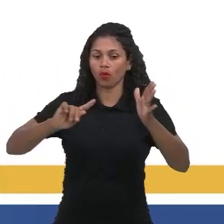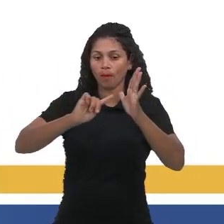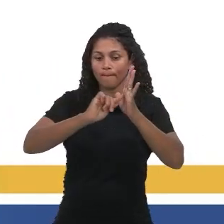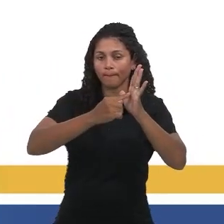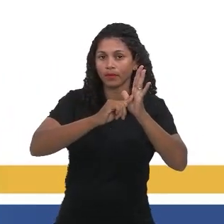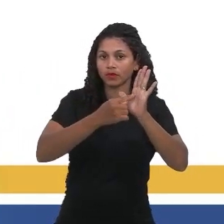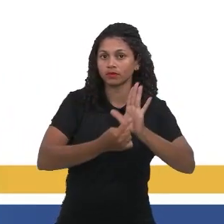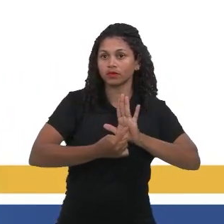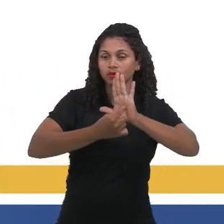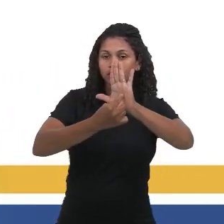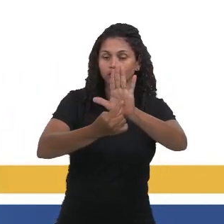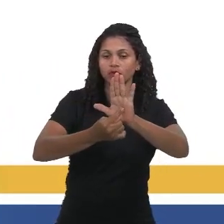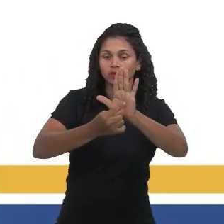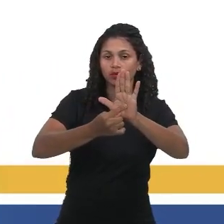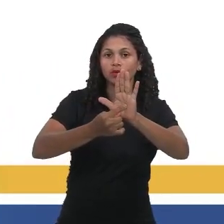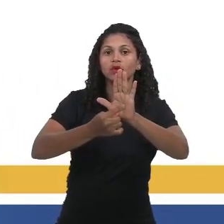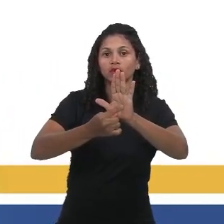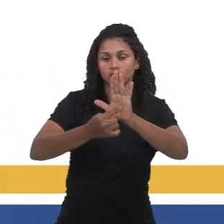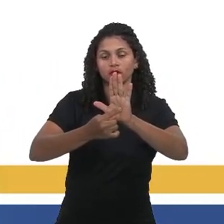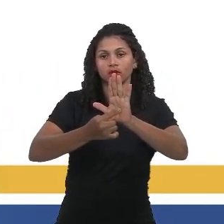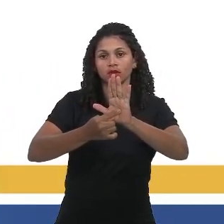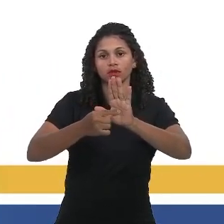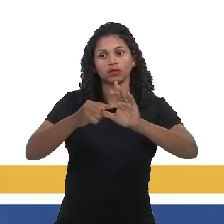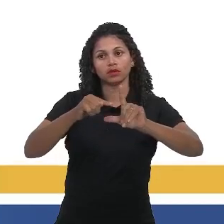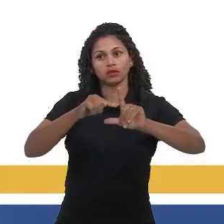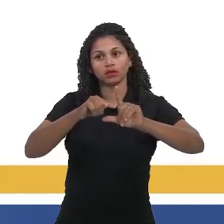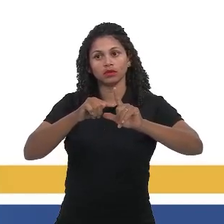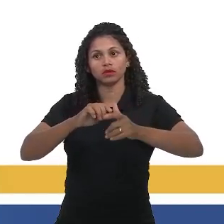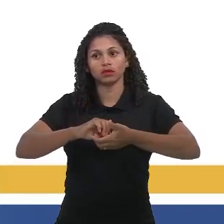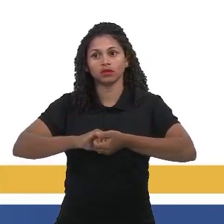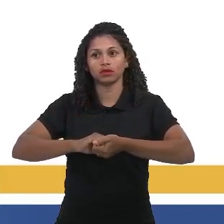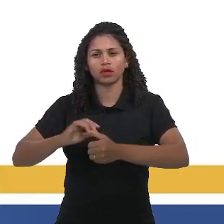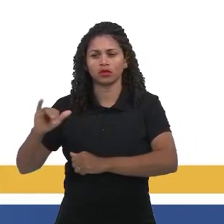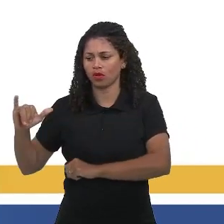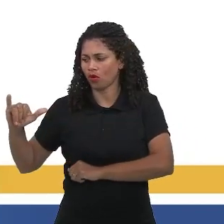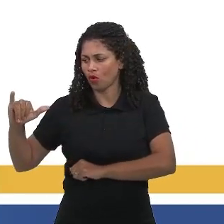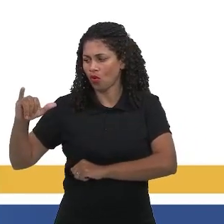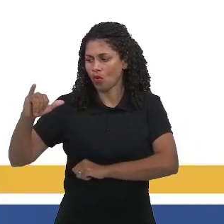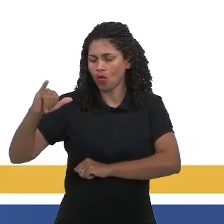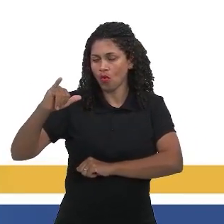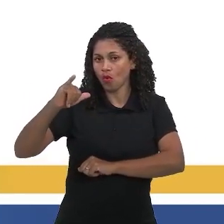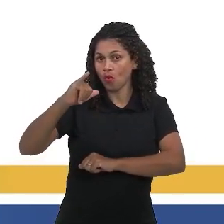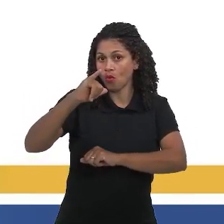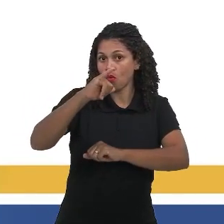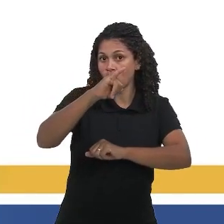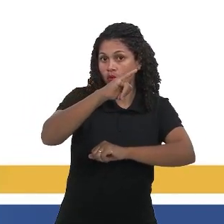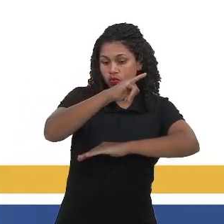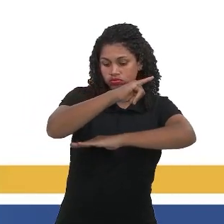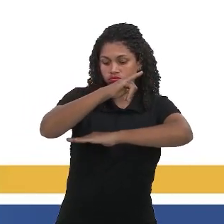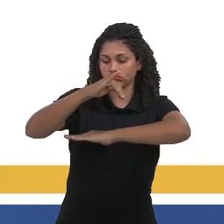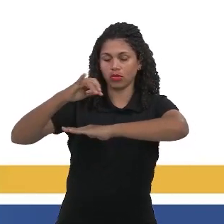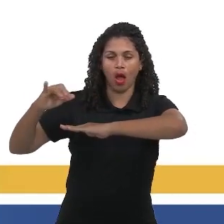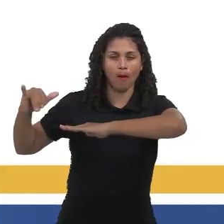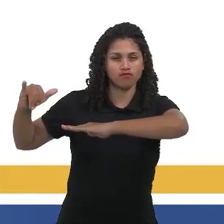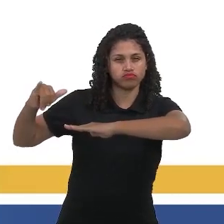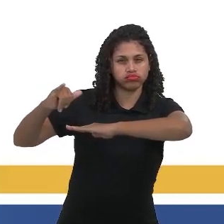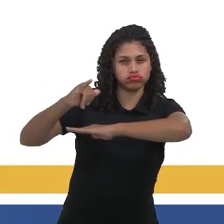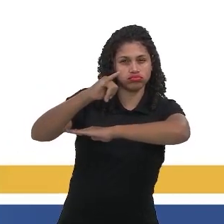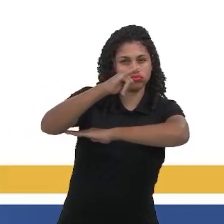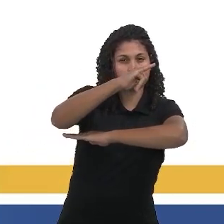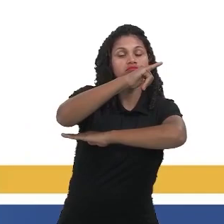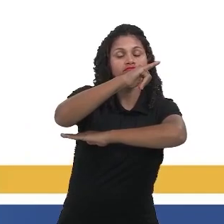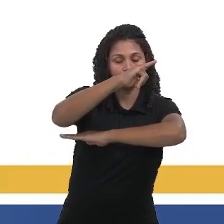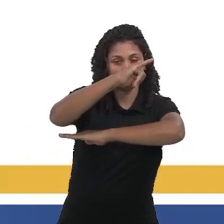a projeção ortogonal da posição da aeronave essa palavrinha ortogonal a gente já trabalha com uma ideia de um ângulo de